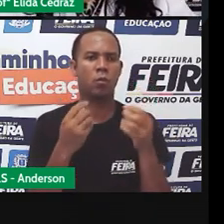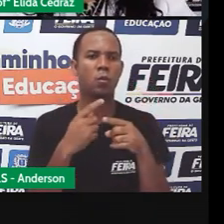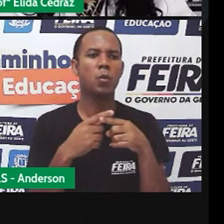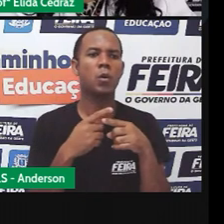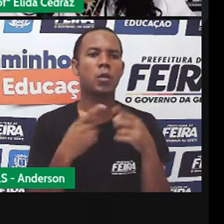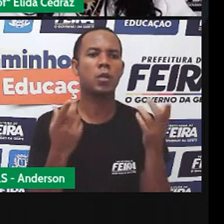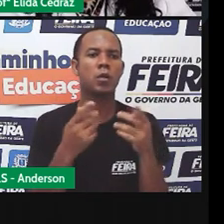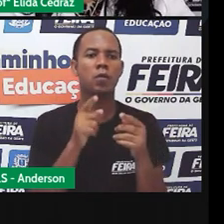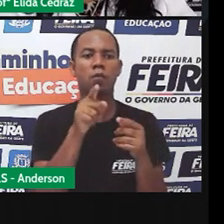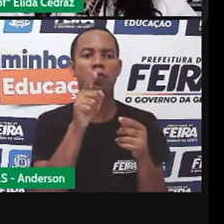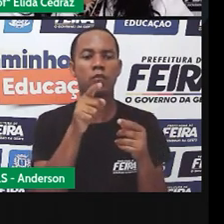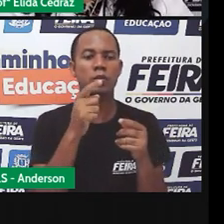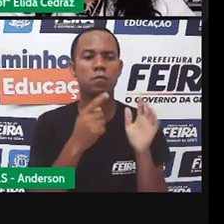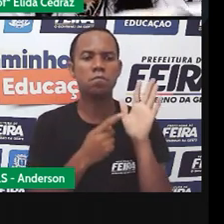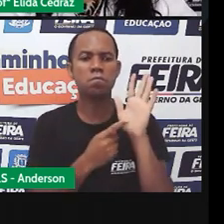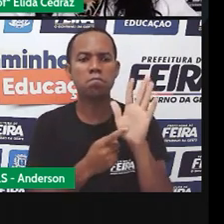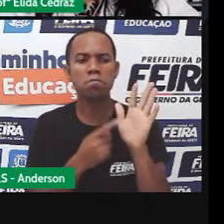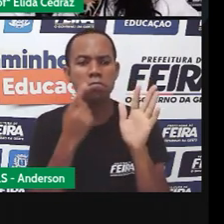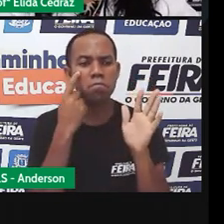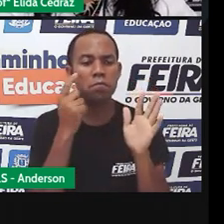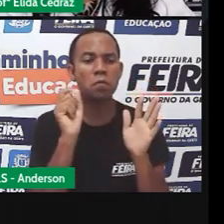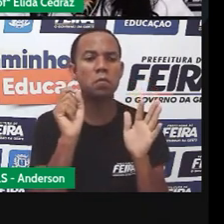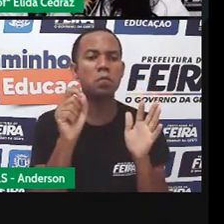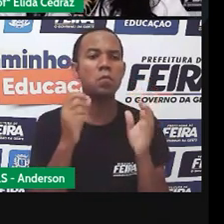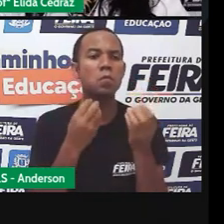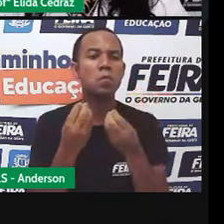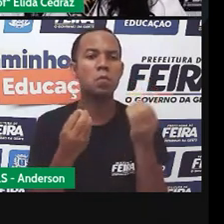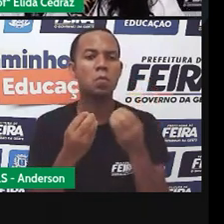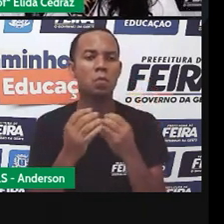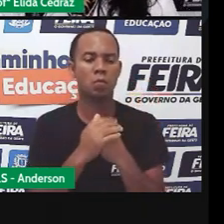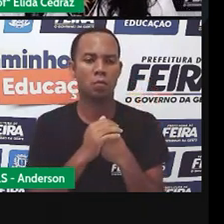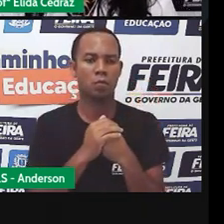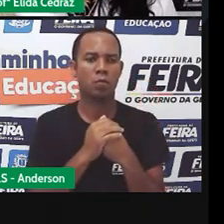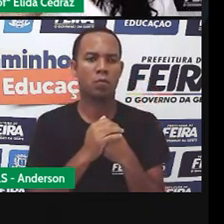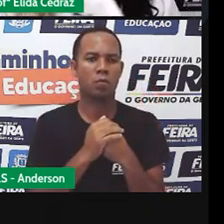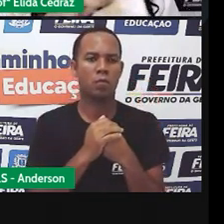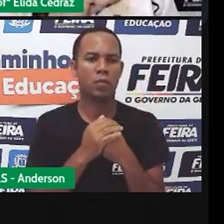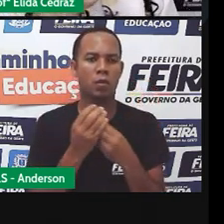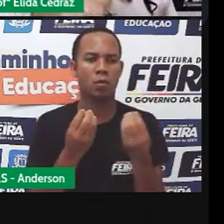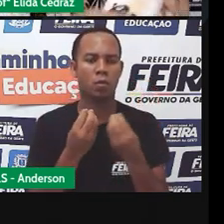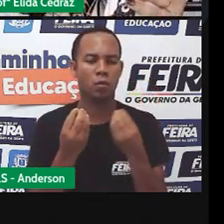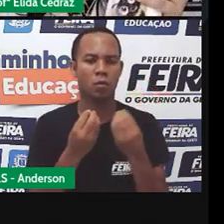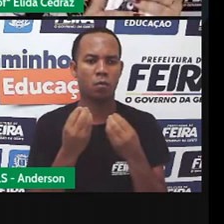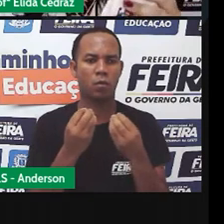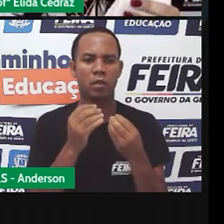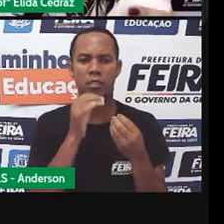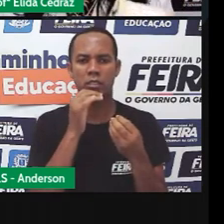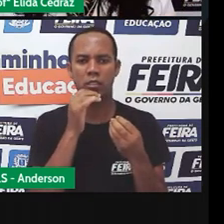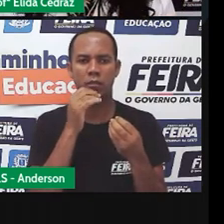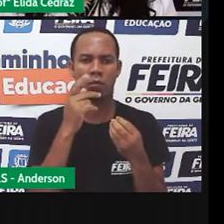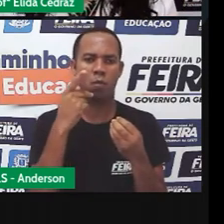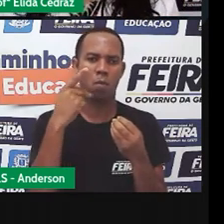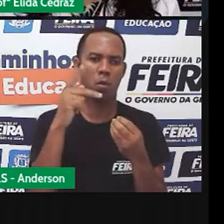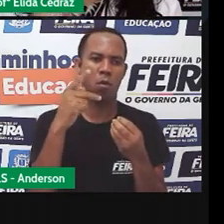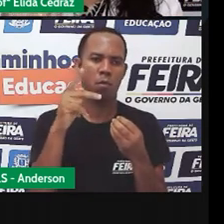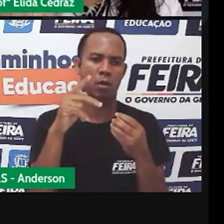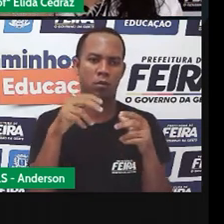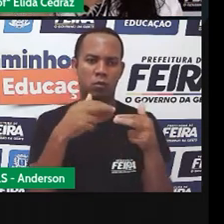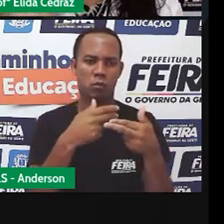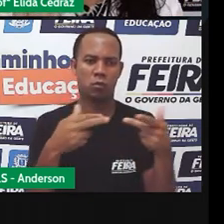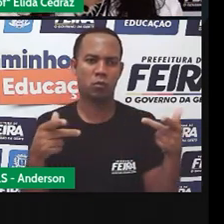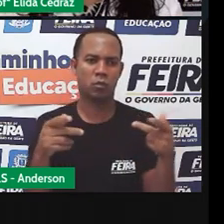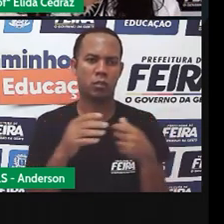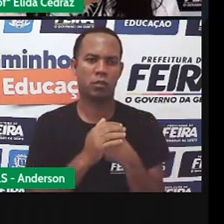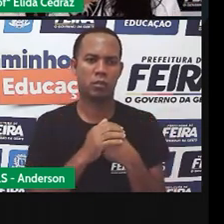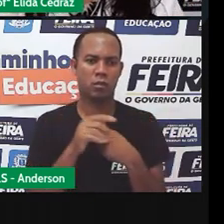você notou que ele tinha essa propriedade? A propriedade está no material. A parte